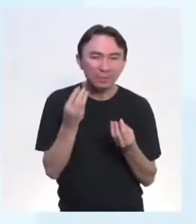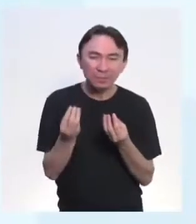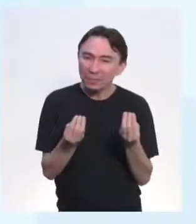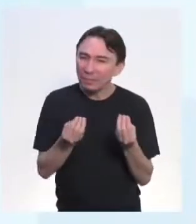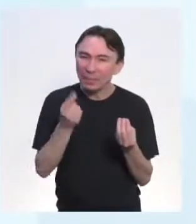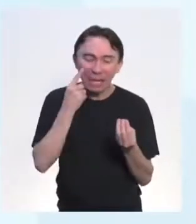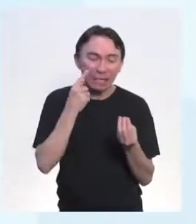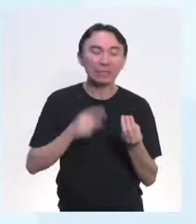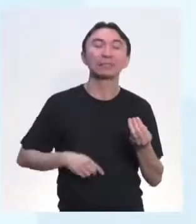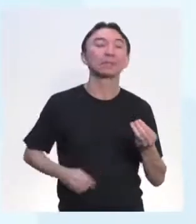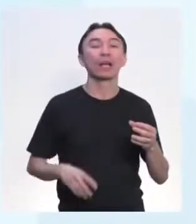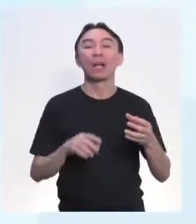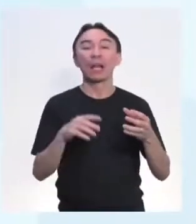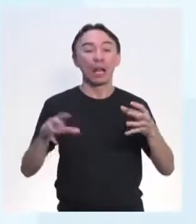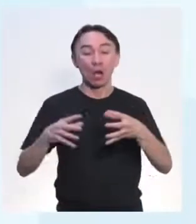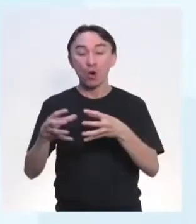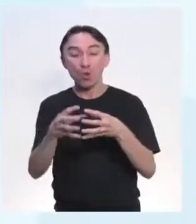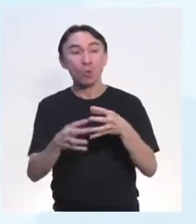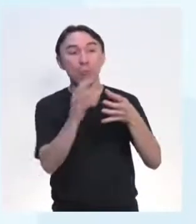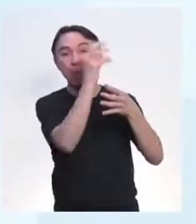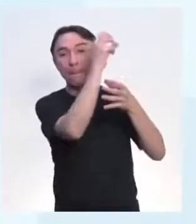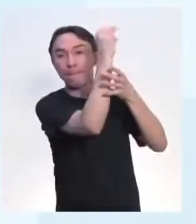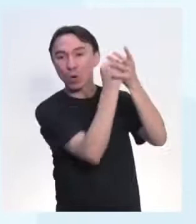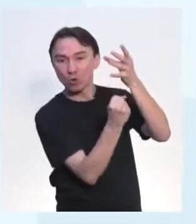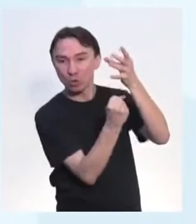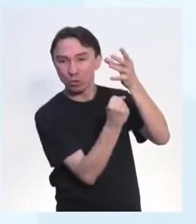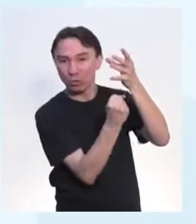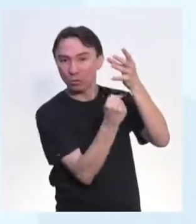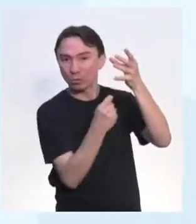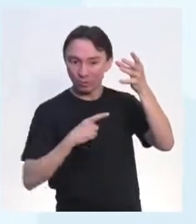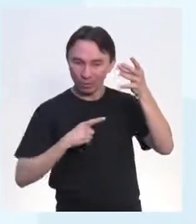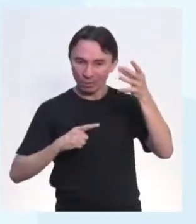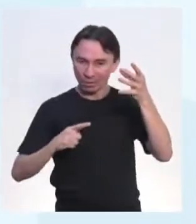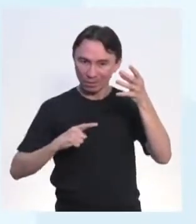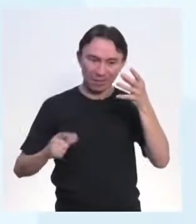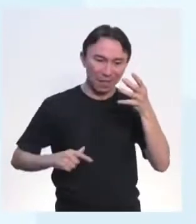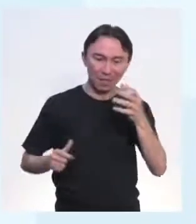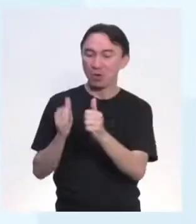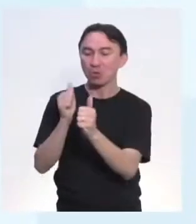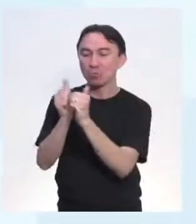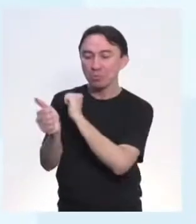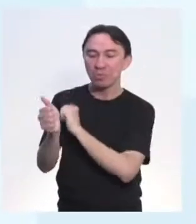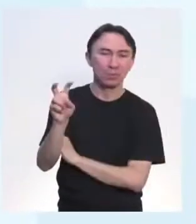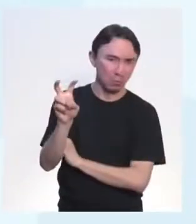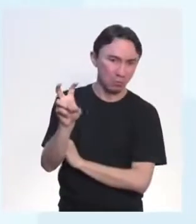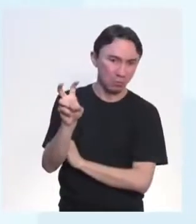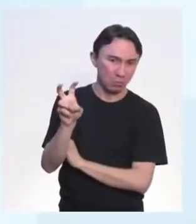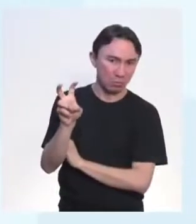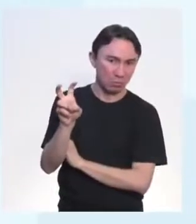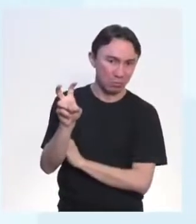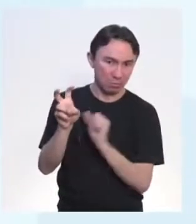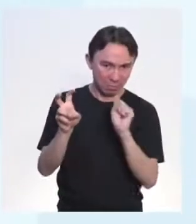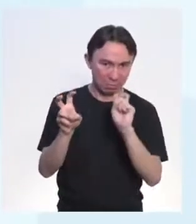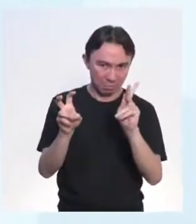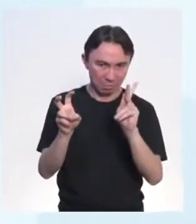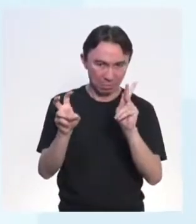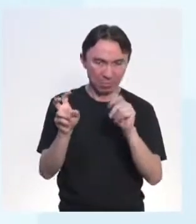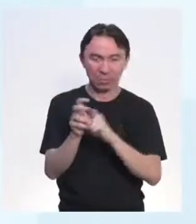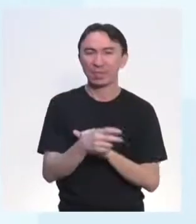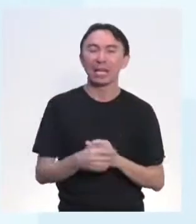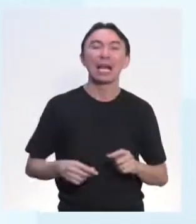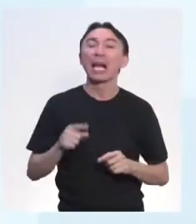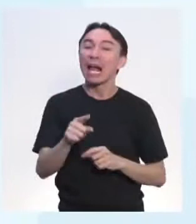de basquete com 5 jogadores. Bom, é claro, basquete tem 5, vôlei tem 6. Muito bem.